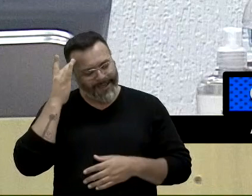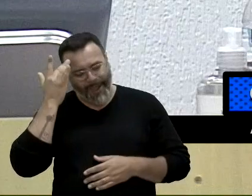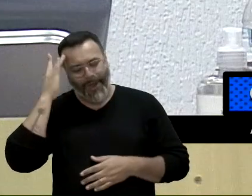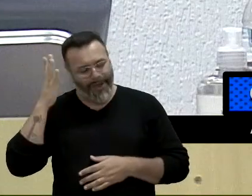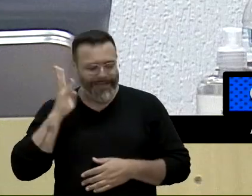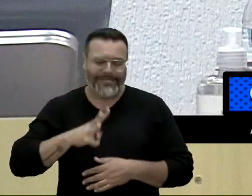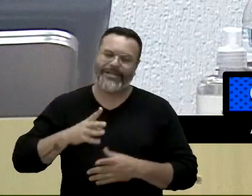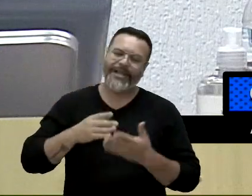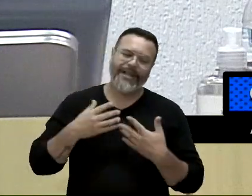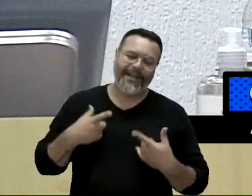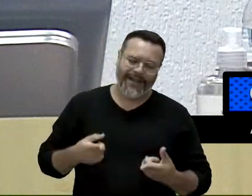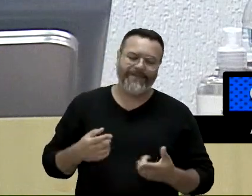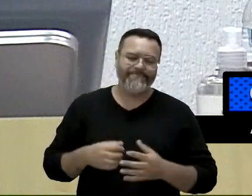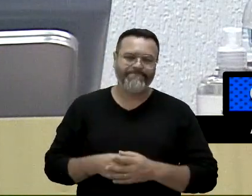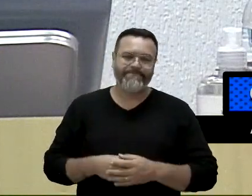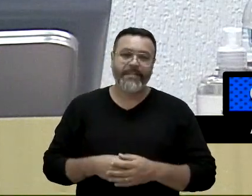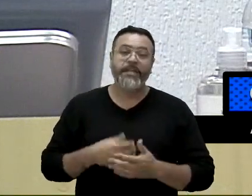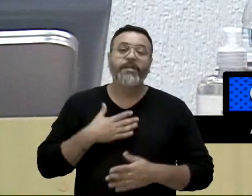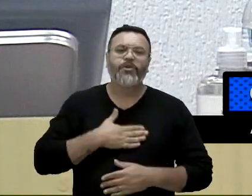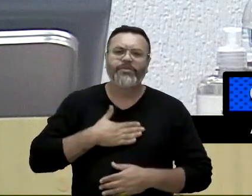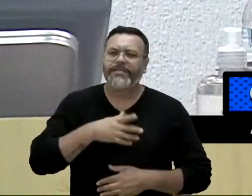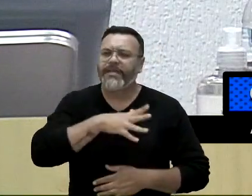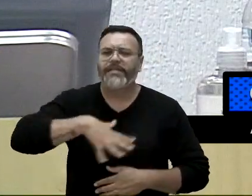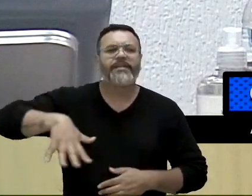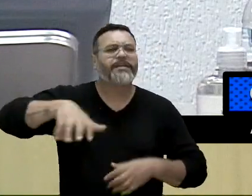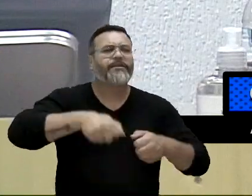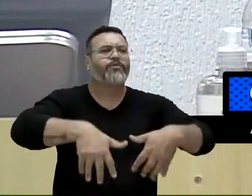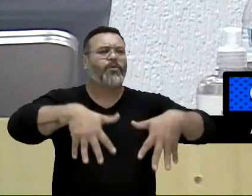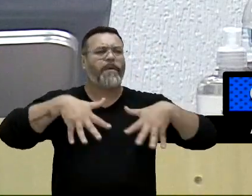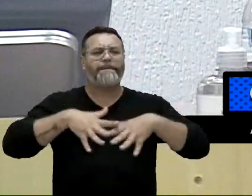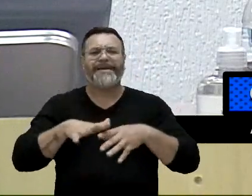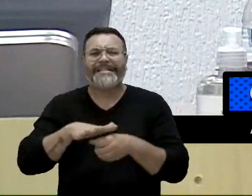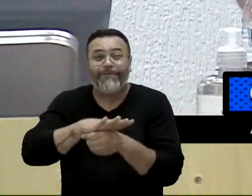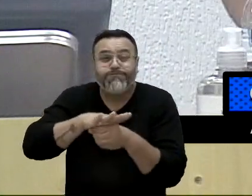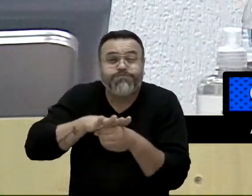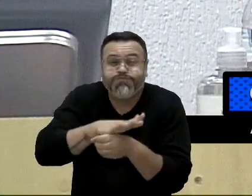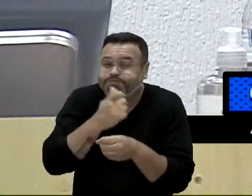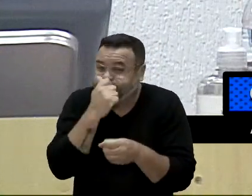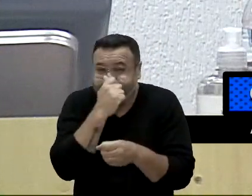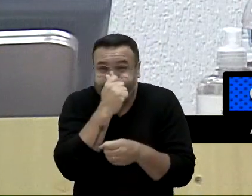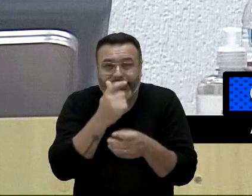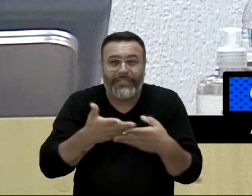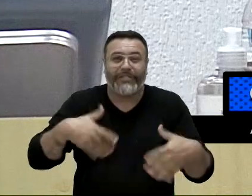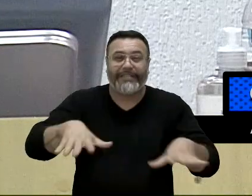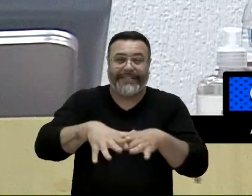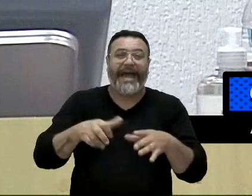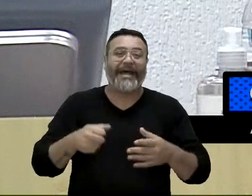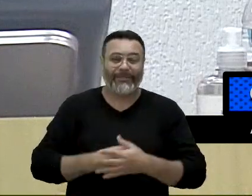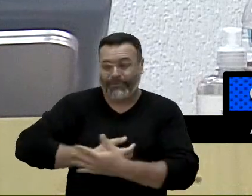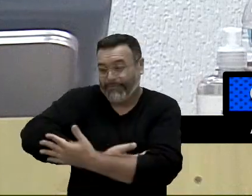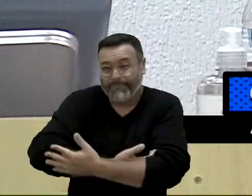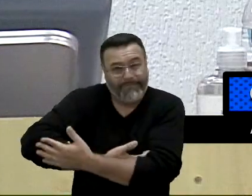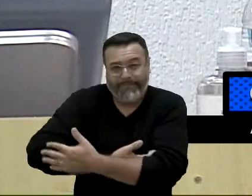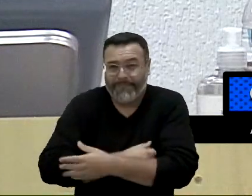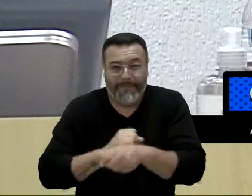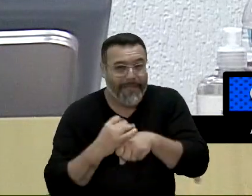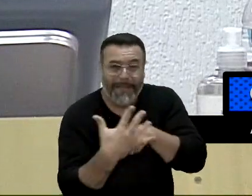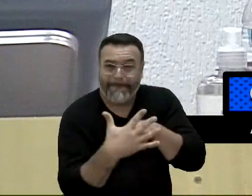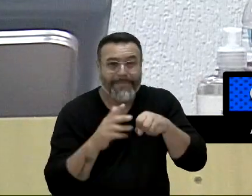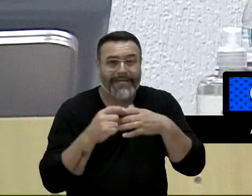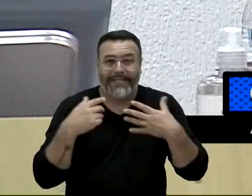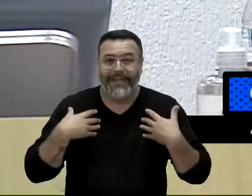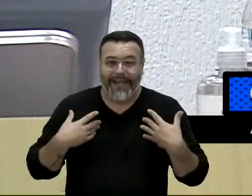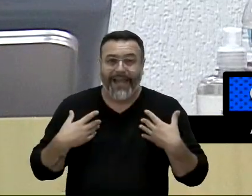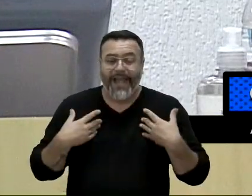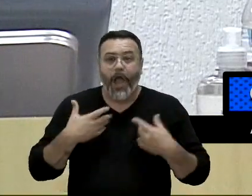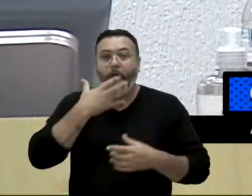fico triste, eu queria que esse plenário tivesse lotado de mães bebês pandemia, que vocês iam ver que nem acabei gente aqui de bebês pandemias, né? Homens,